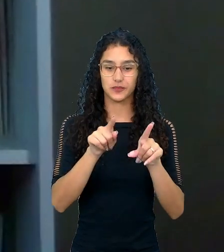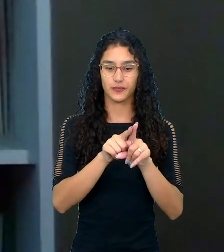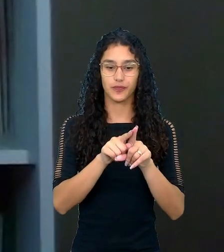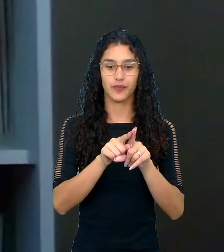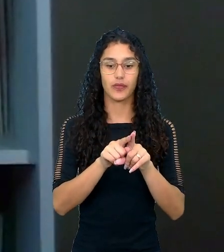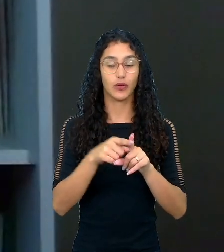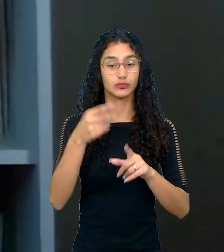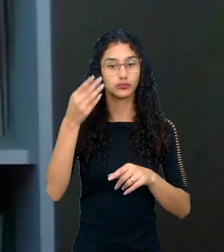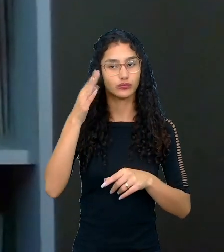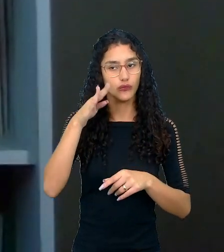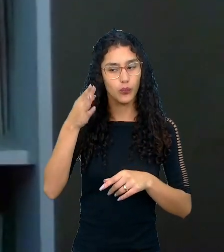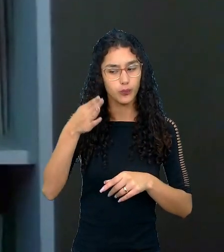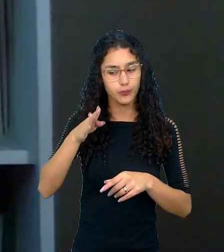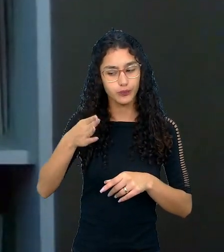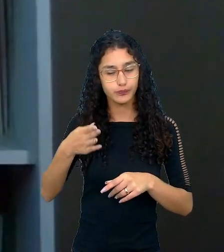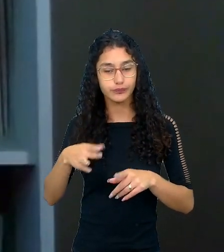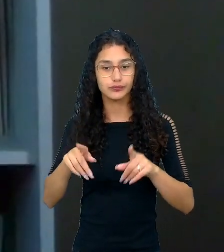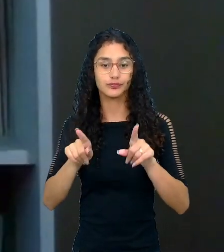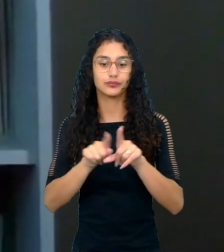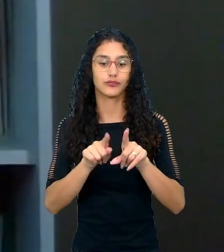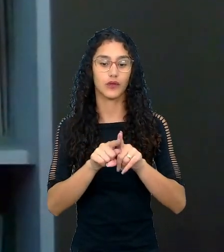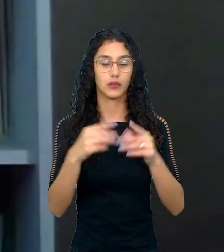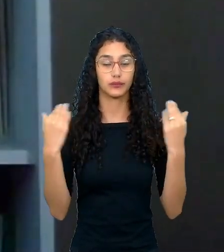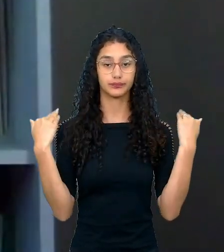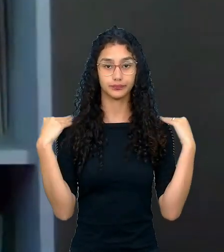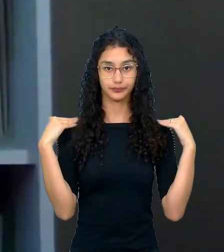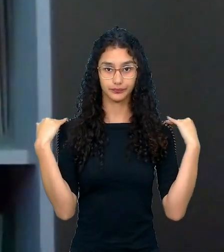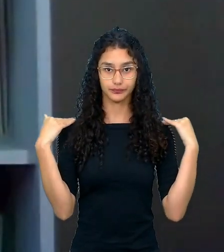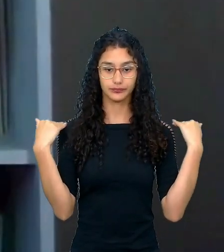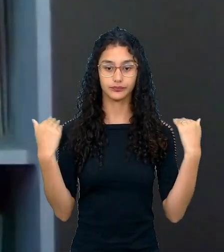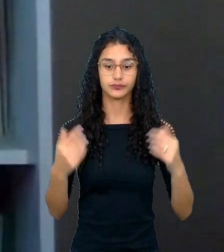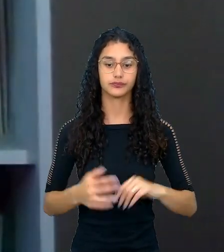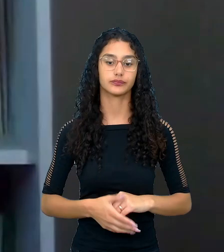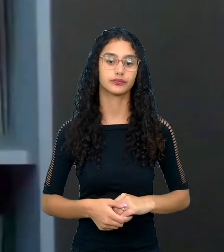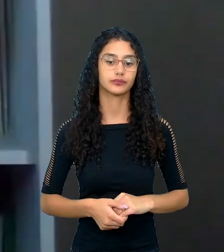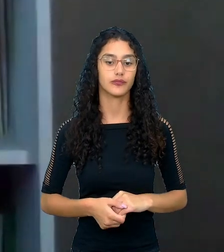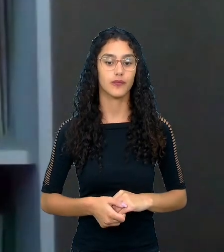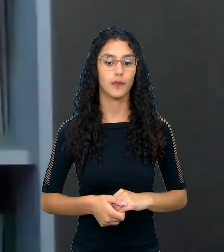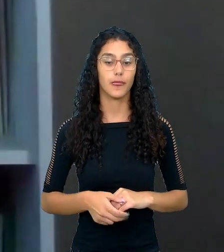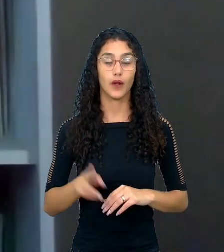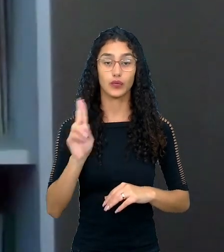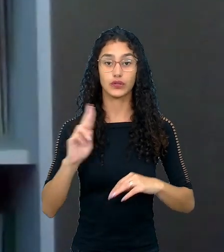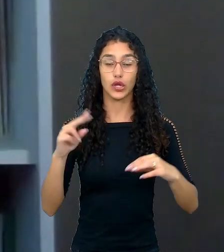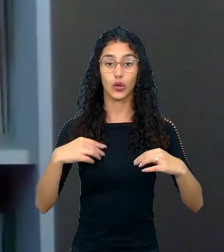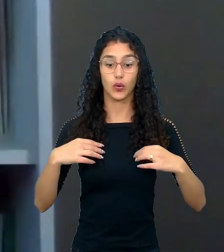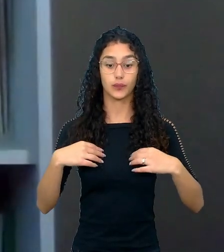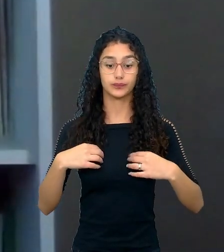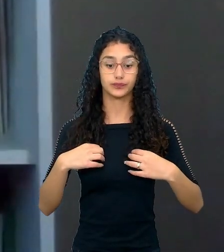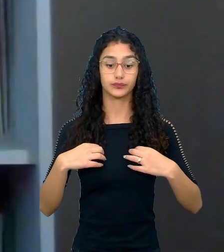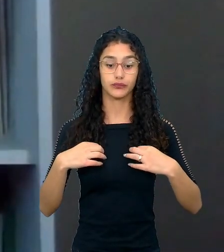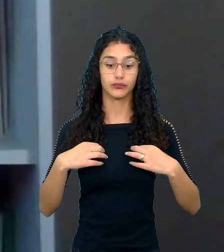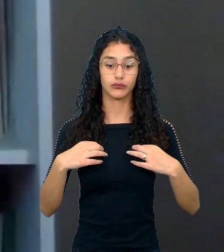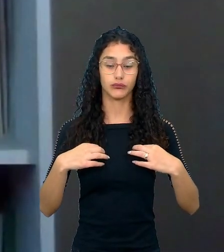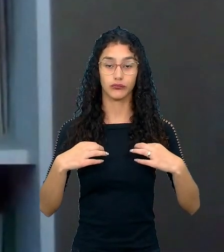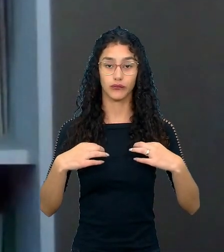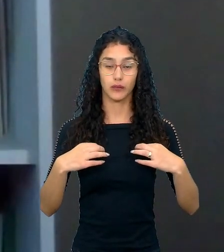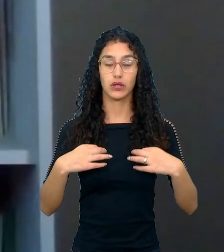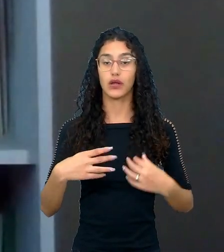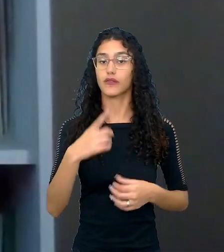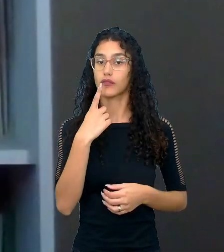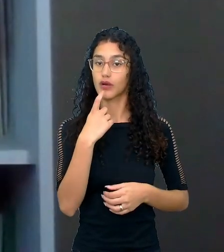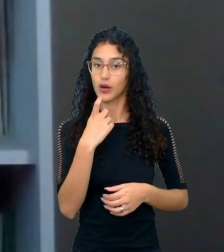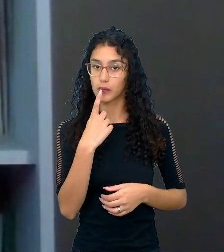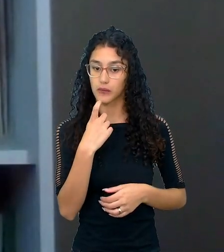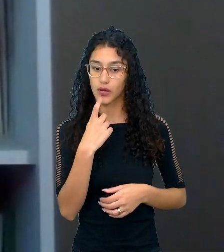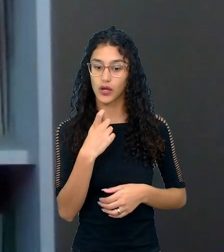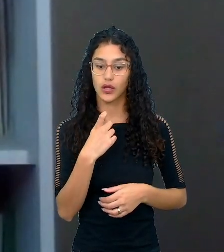são ondulados e estão à altura dos ombros, tá bom? Estou vestindo aqui, na verdade, uma roupa